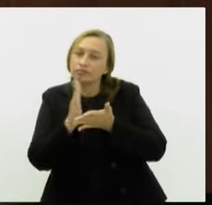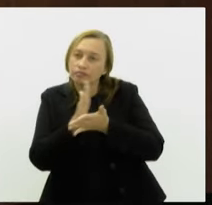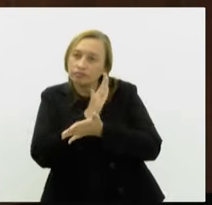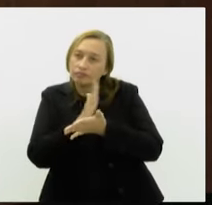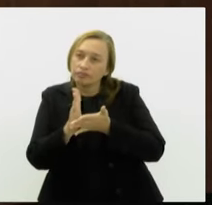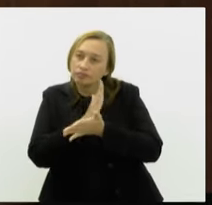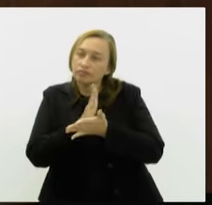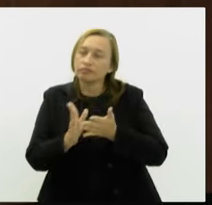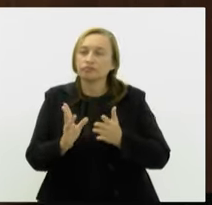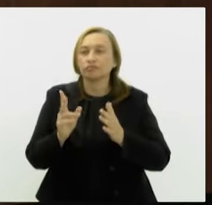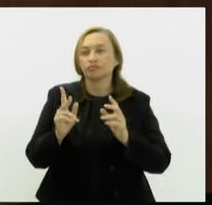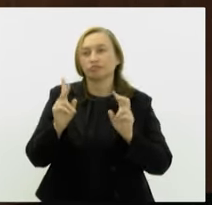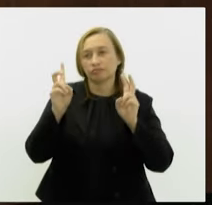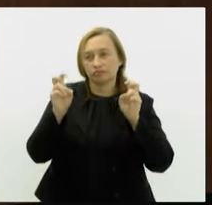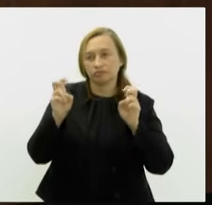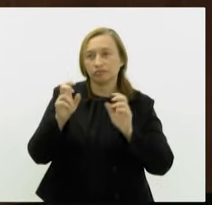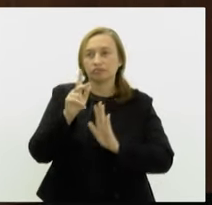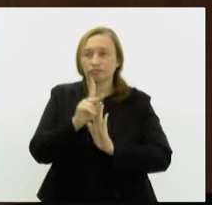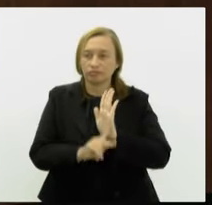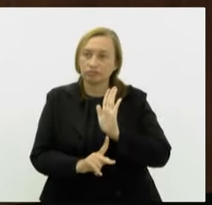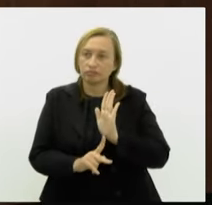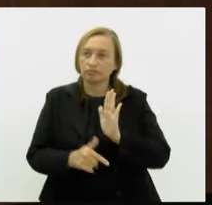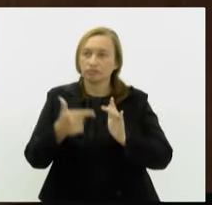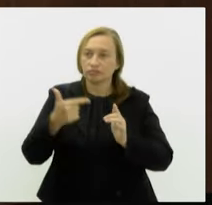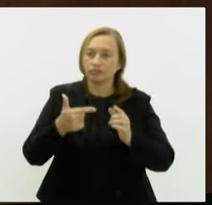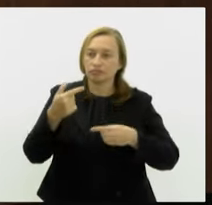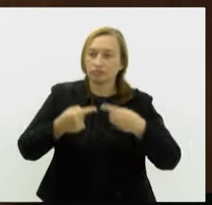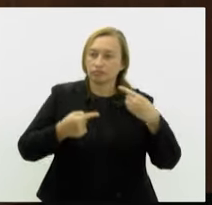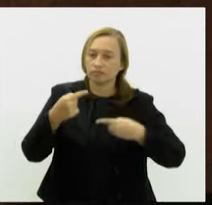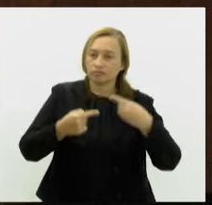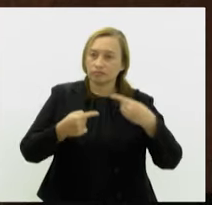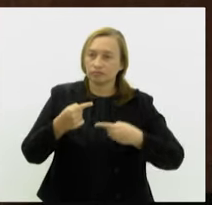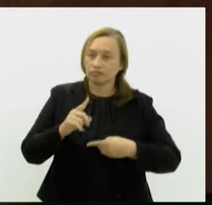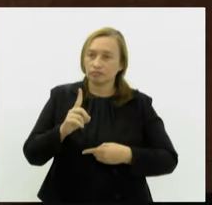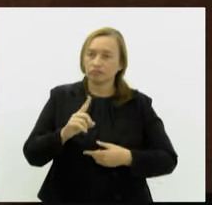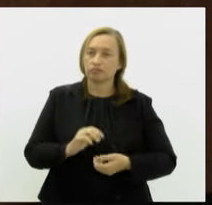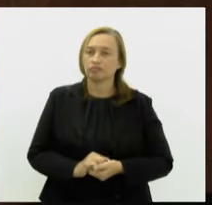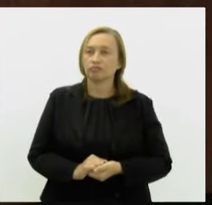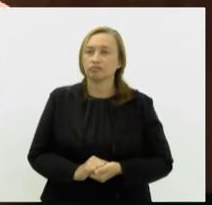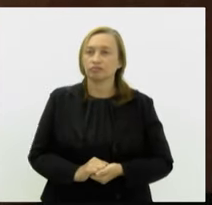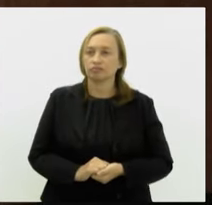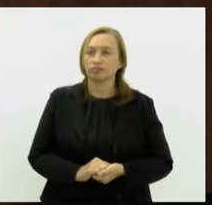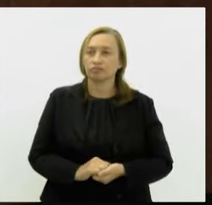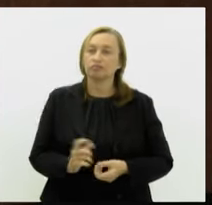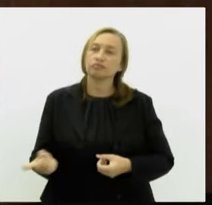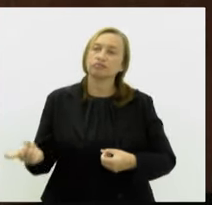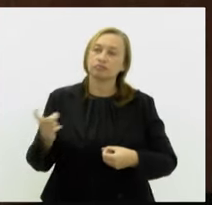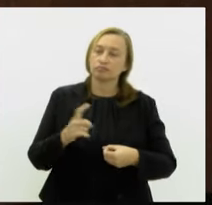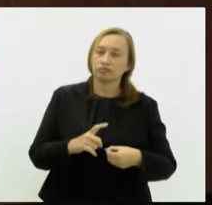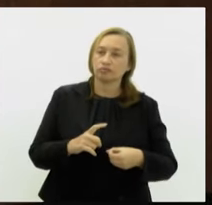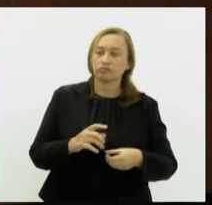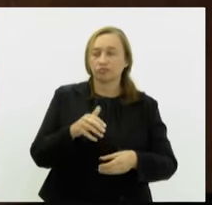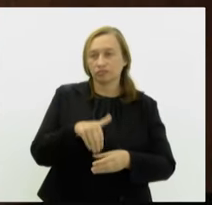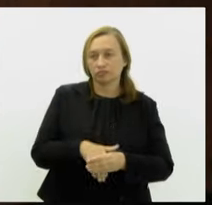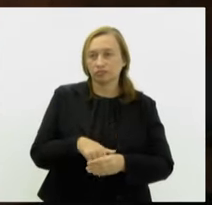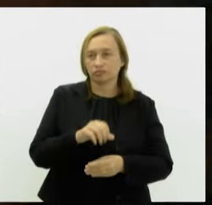coisas desse projeto. Na segunda discussão, até a segunda discussão, acho que dá. Aí eu votarei favorável. Por